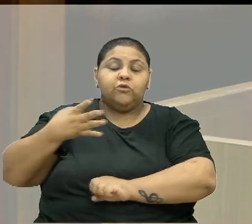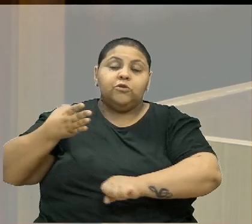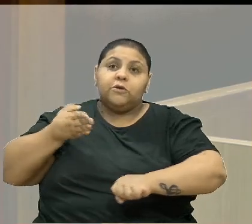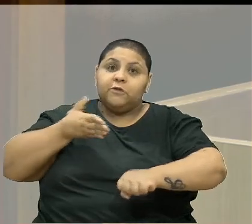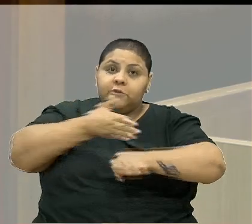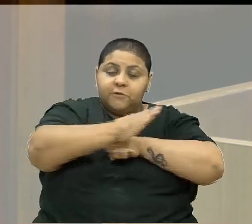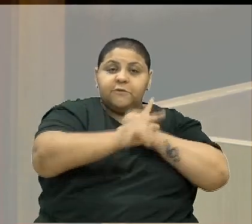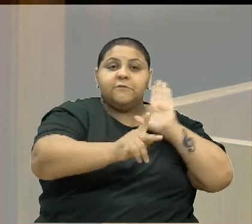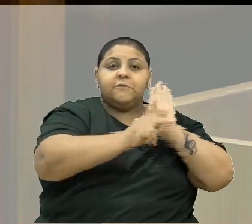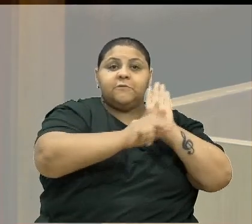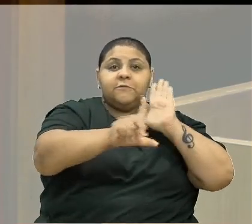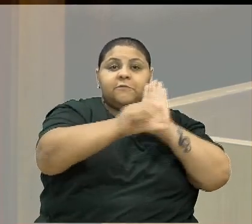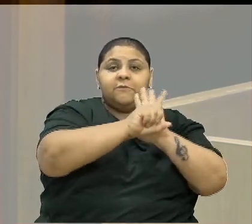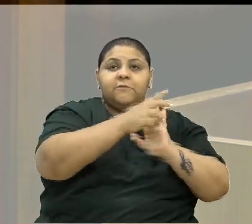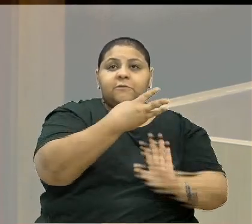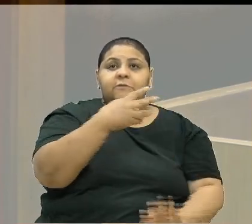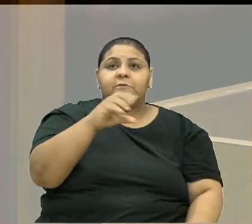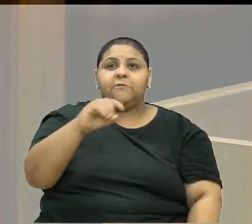o projeto de lei